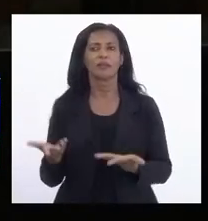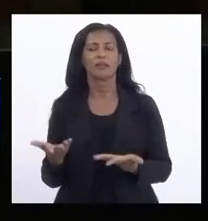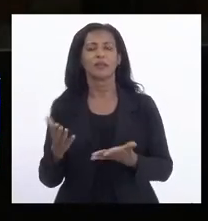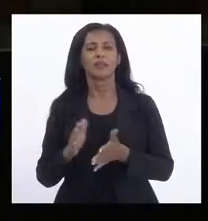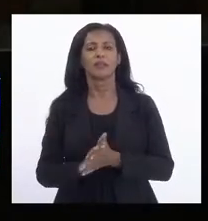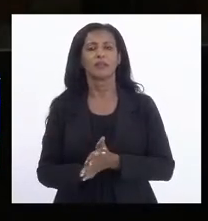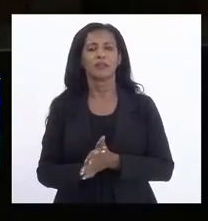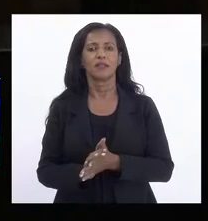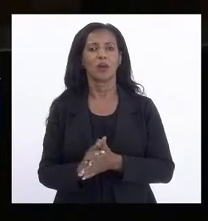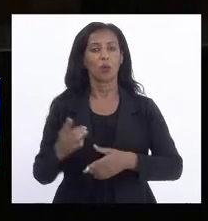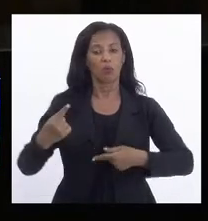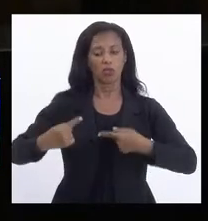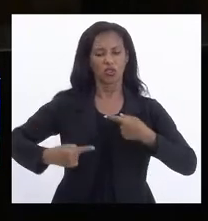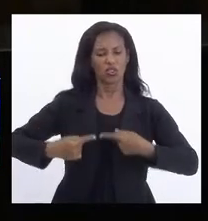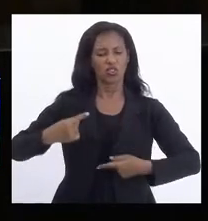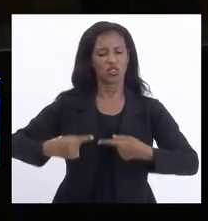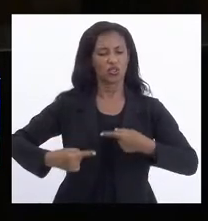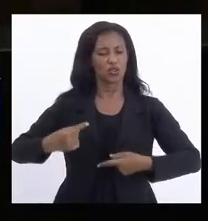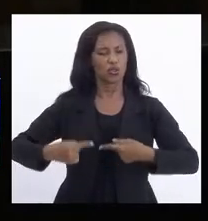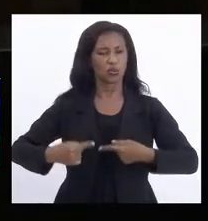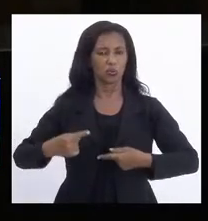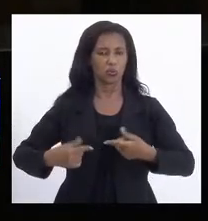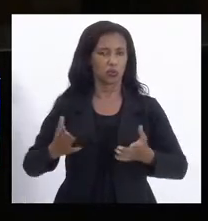digamos, uma discussão,